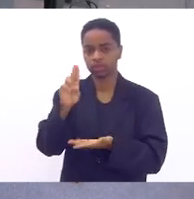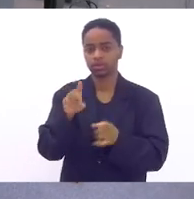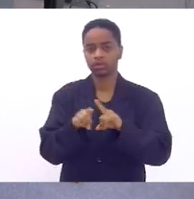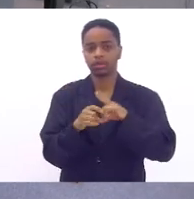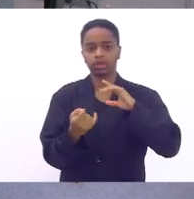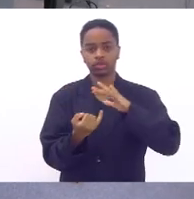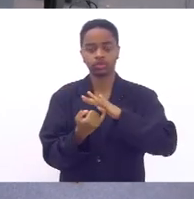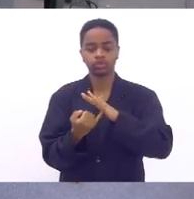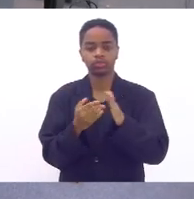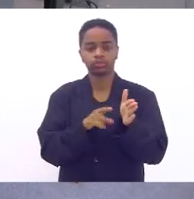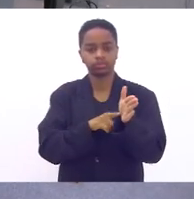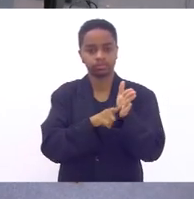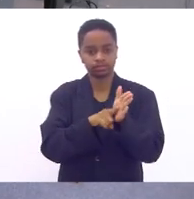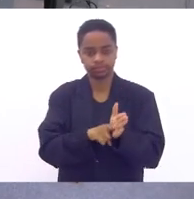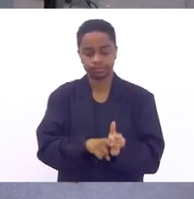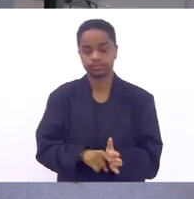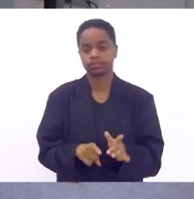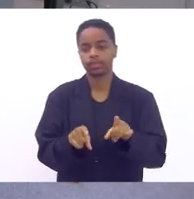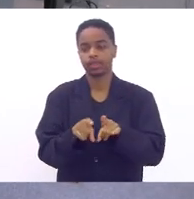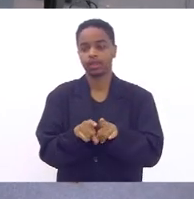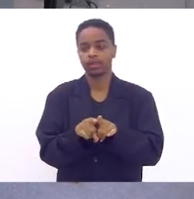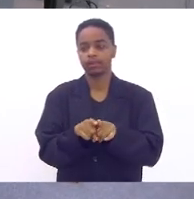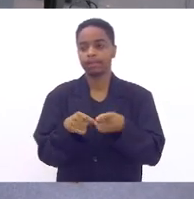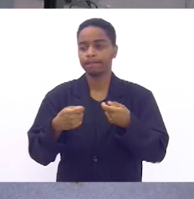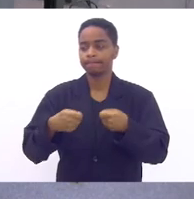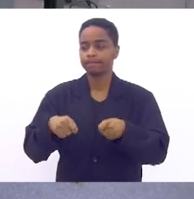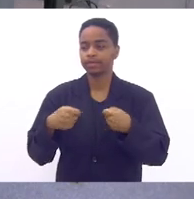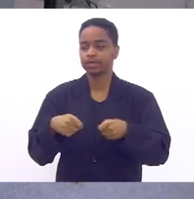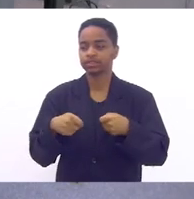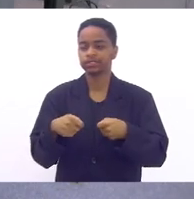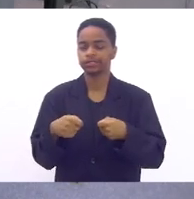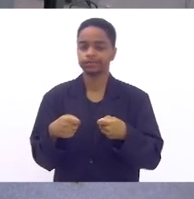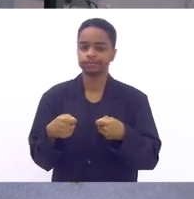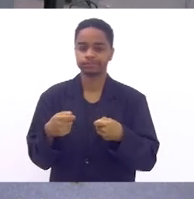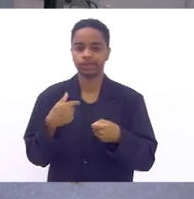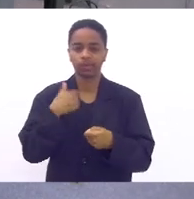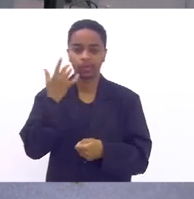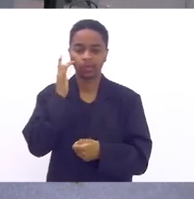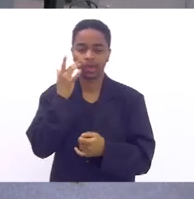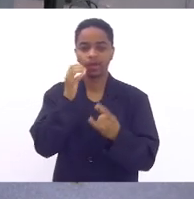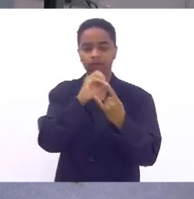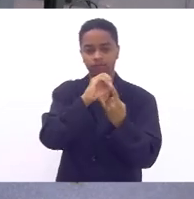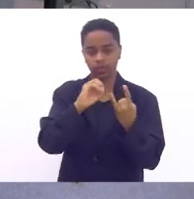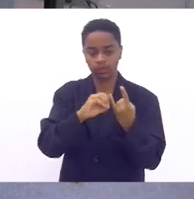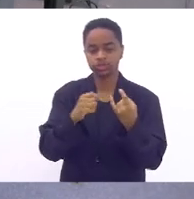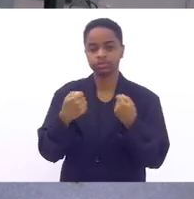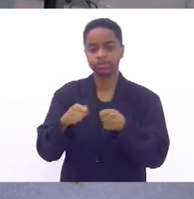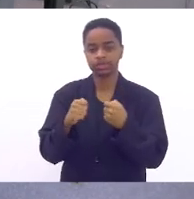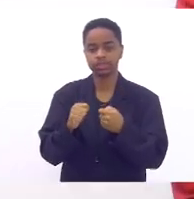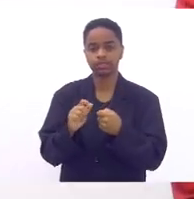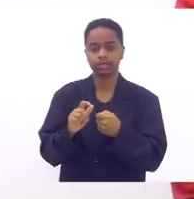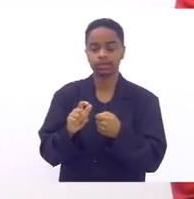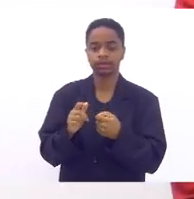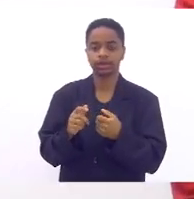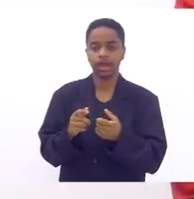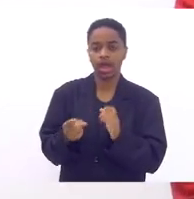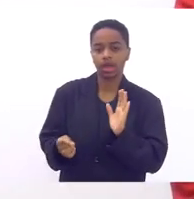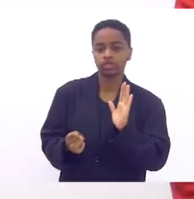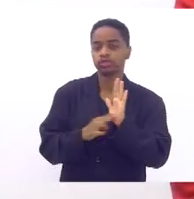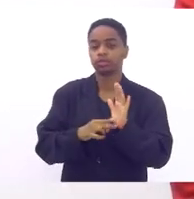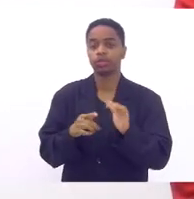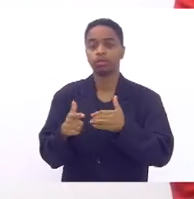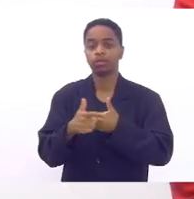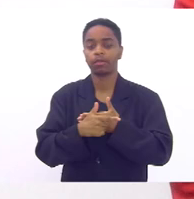pesquisa vai precisar de um de que eh eu diria que a Fiocruz assuma papel de estado brasileiro ela